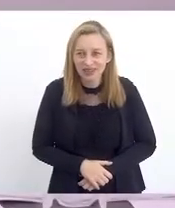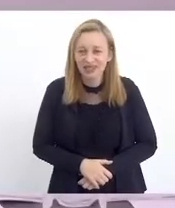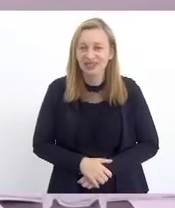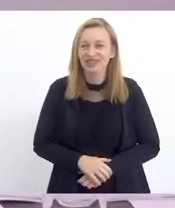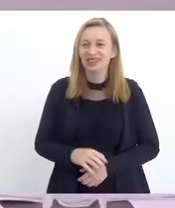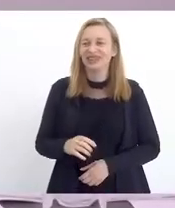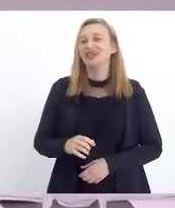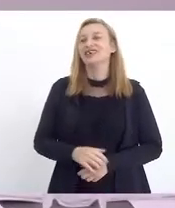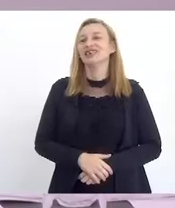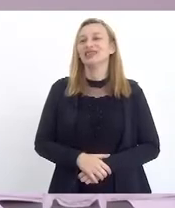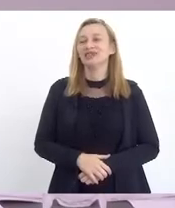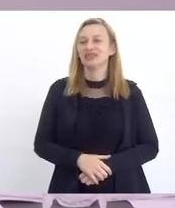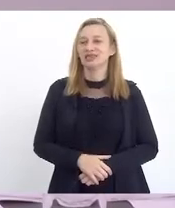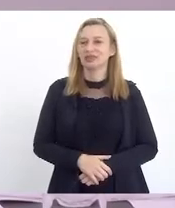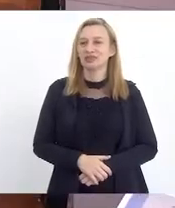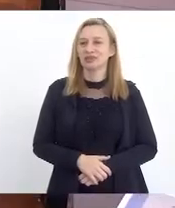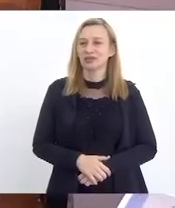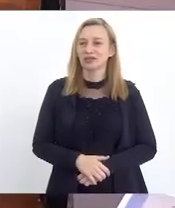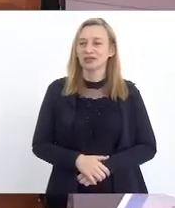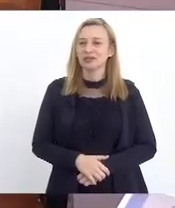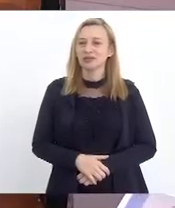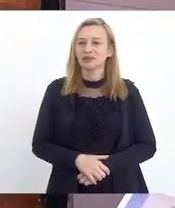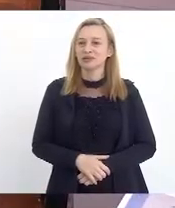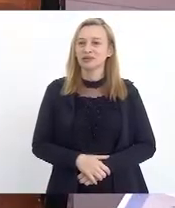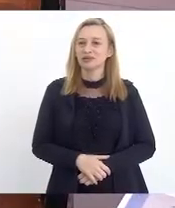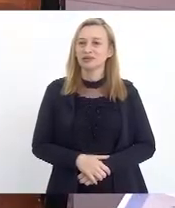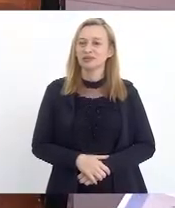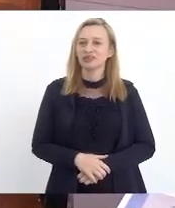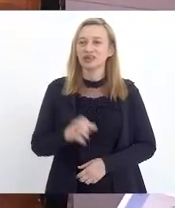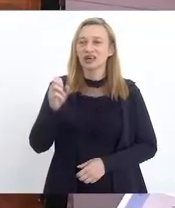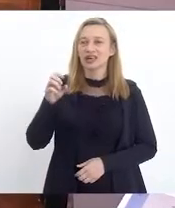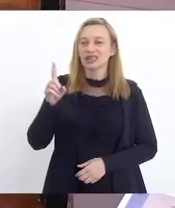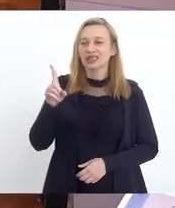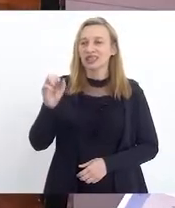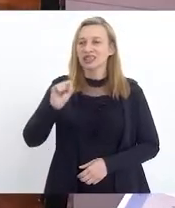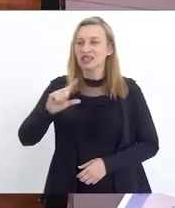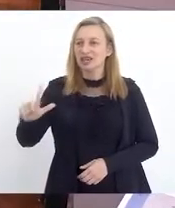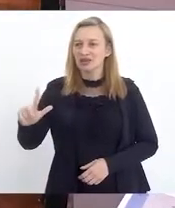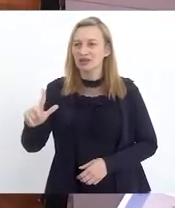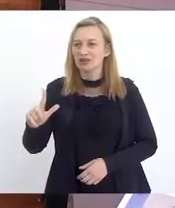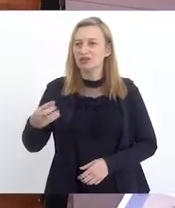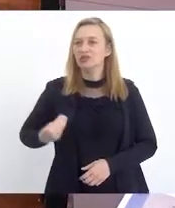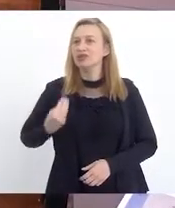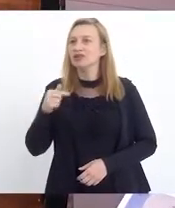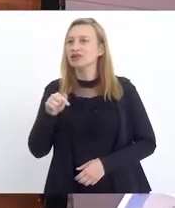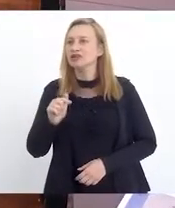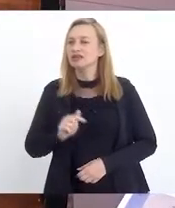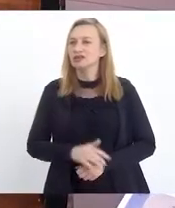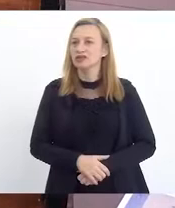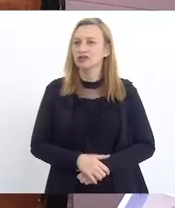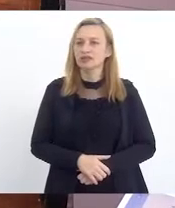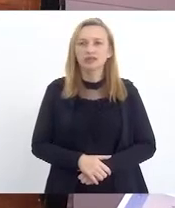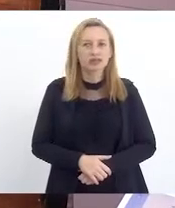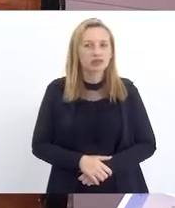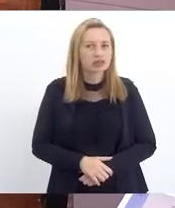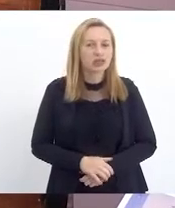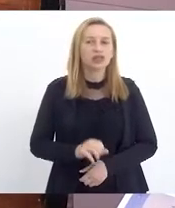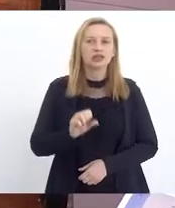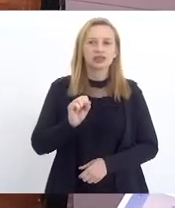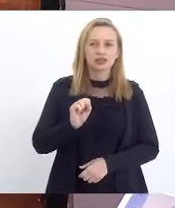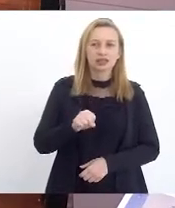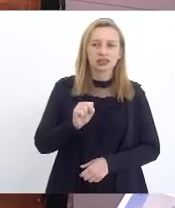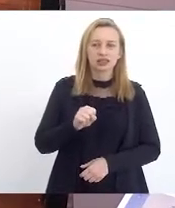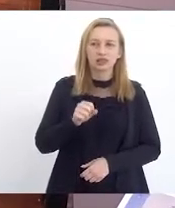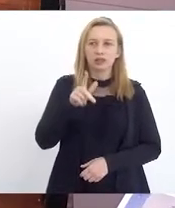presente? Obrigado. Não. Vamos lá. Daniel Moraes está presente? Pastoral presente, sim.